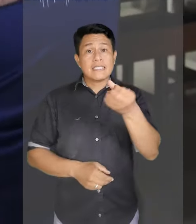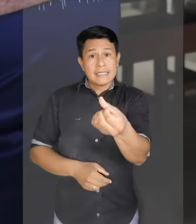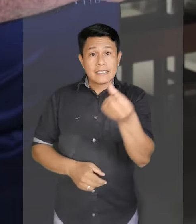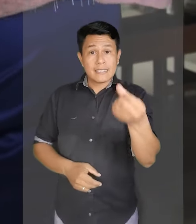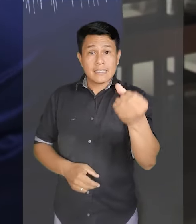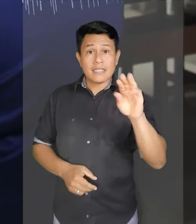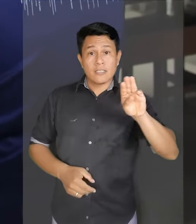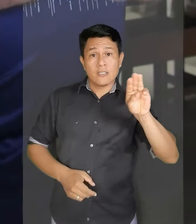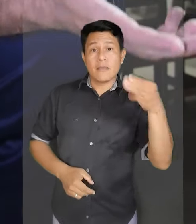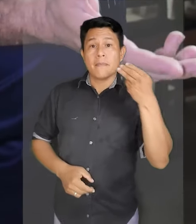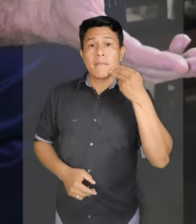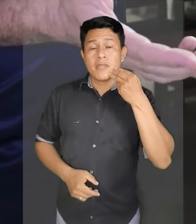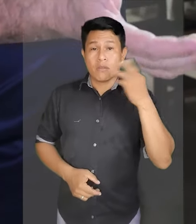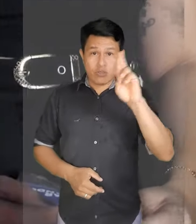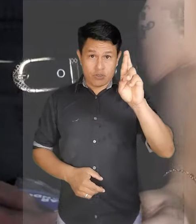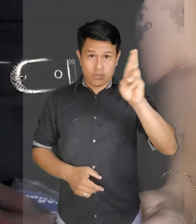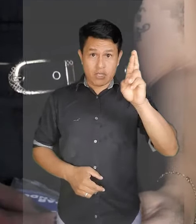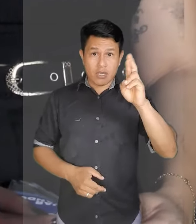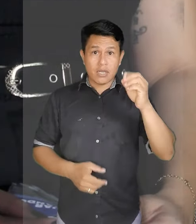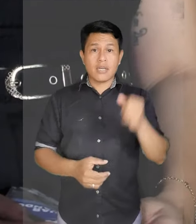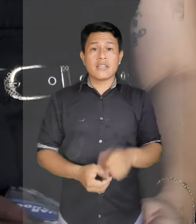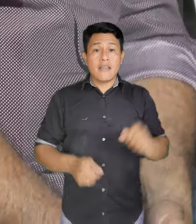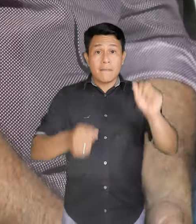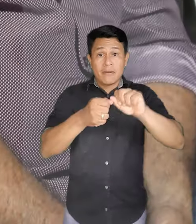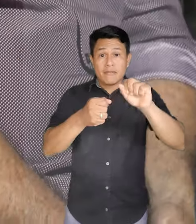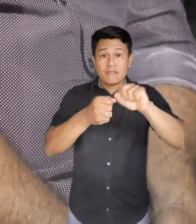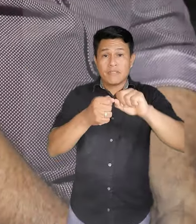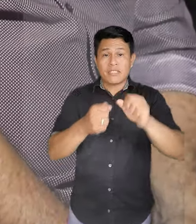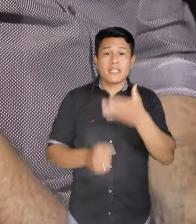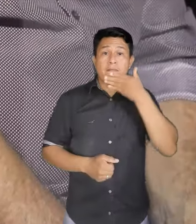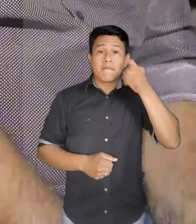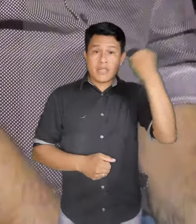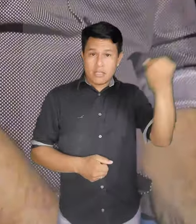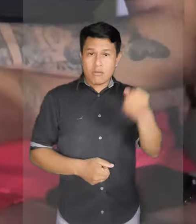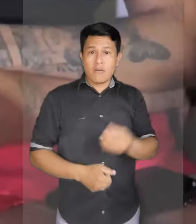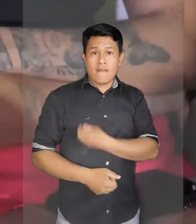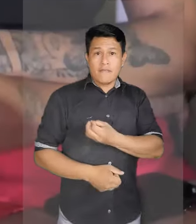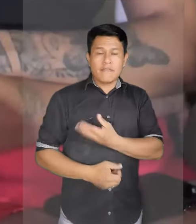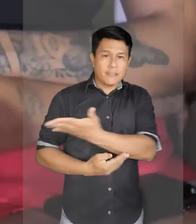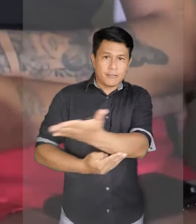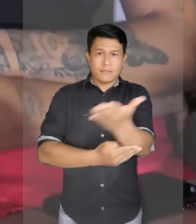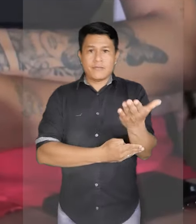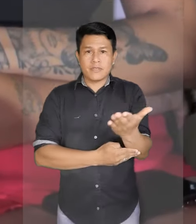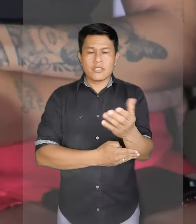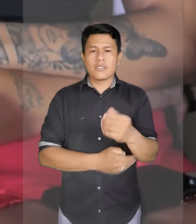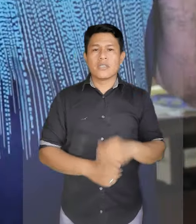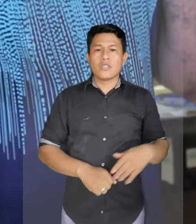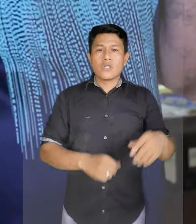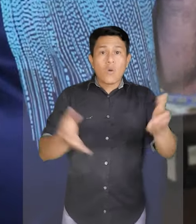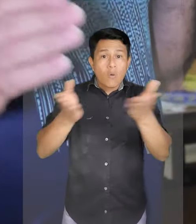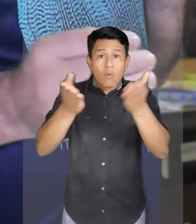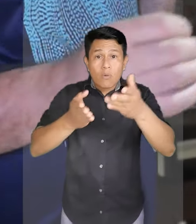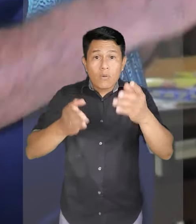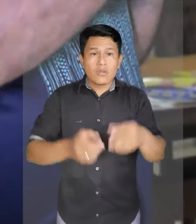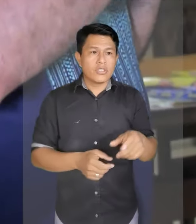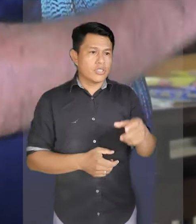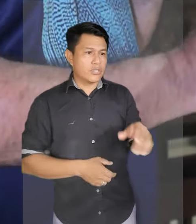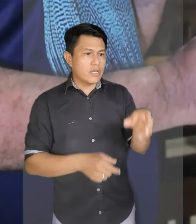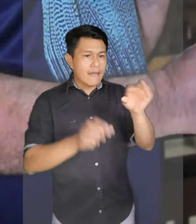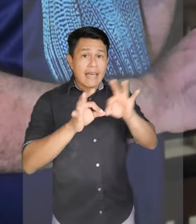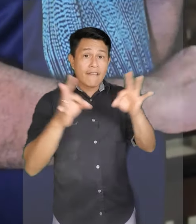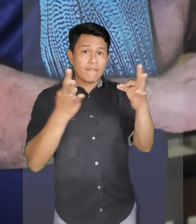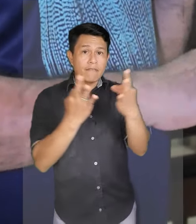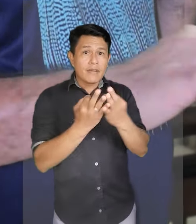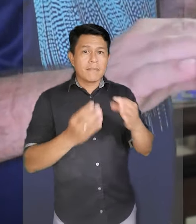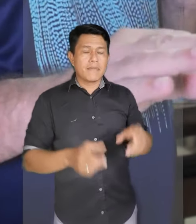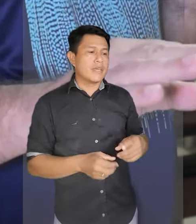investidos através do empréstimo junto à Caixa Econômica Federal, que hoje é uma realidade e hoje a nossa população